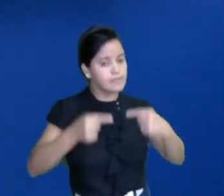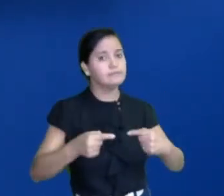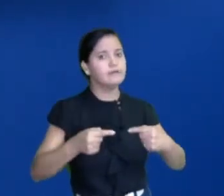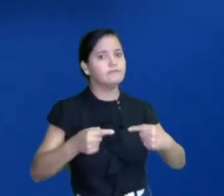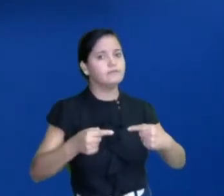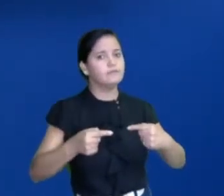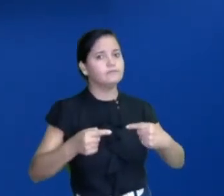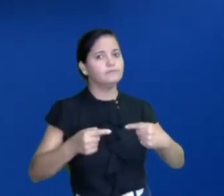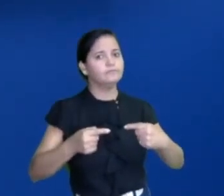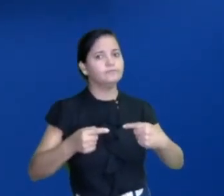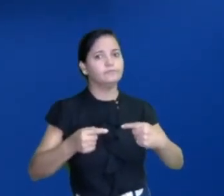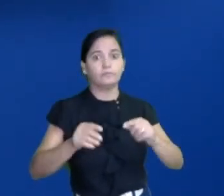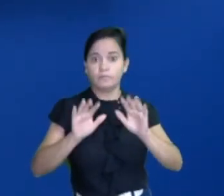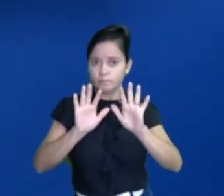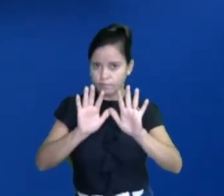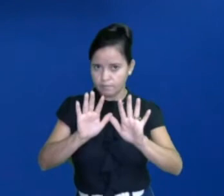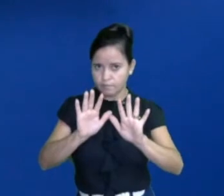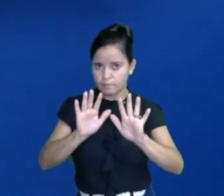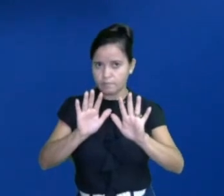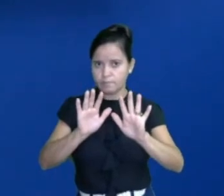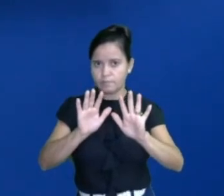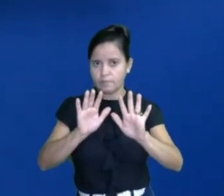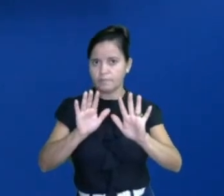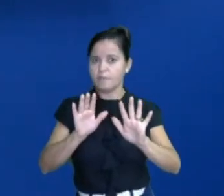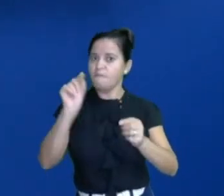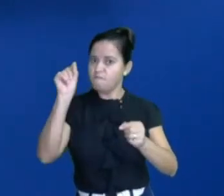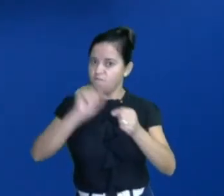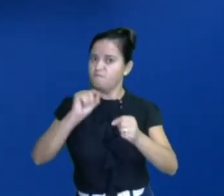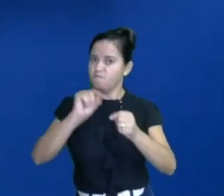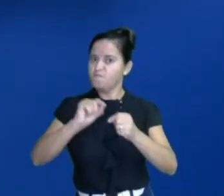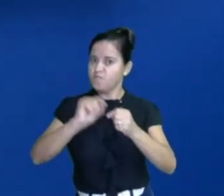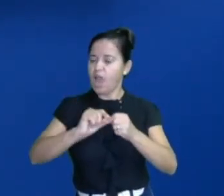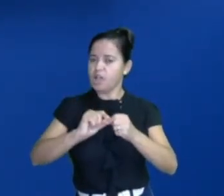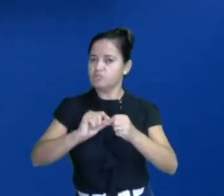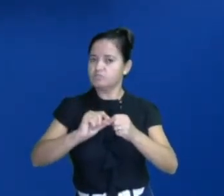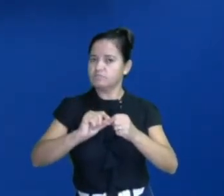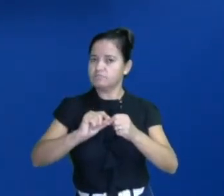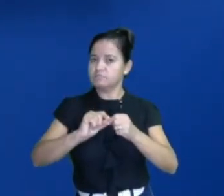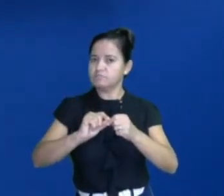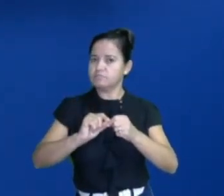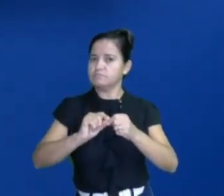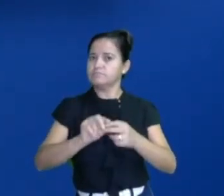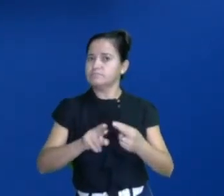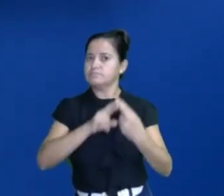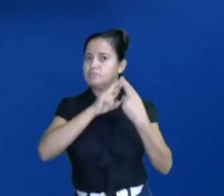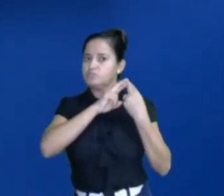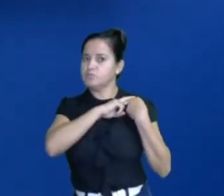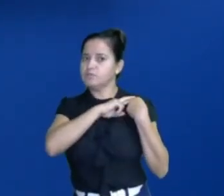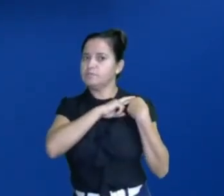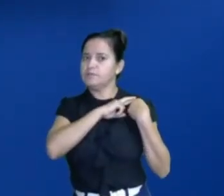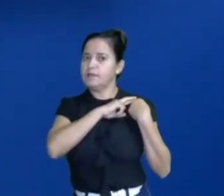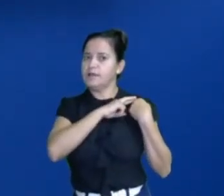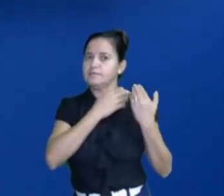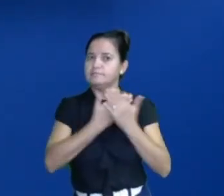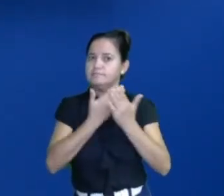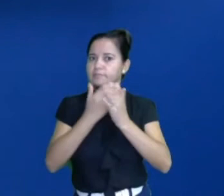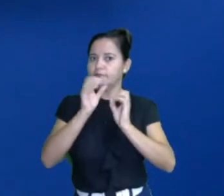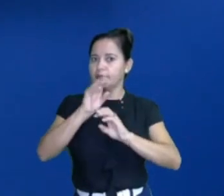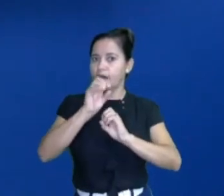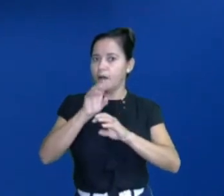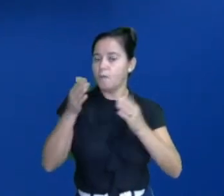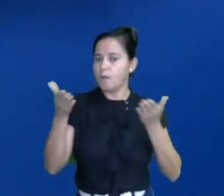desafio, ó, e cumpre. Não vai deixar de cumprir, não. Olha aí o nosso compromisso aqui na aula de hoje. Você